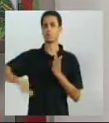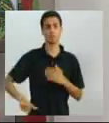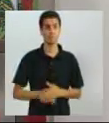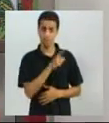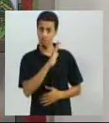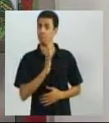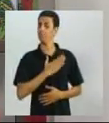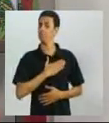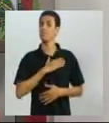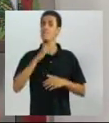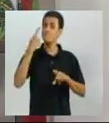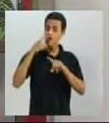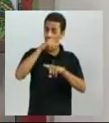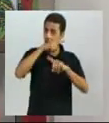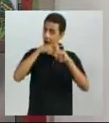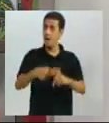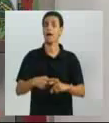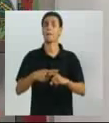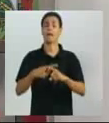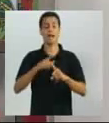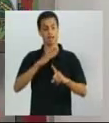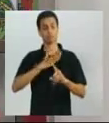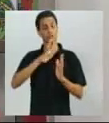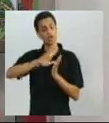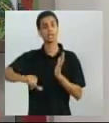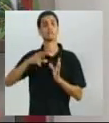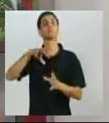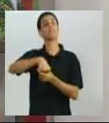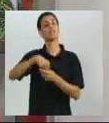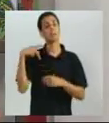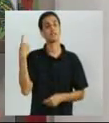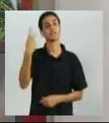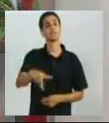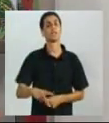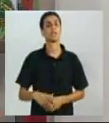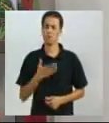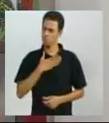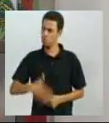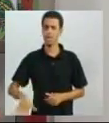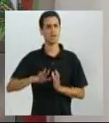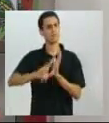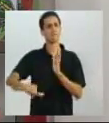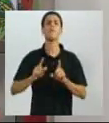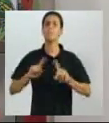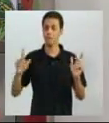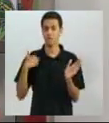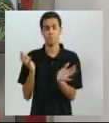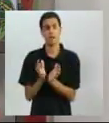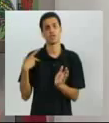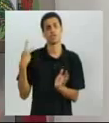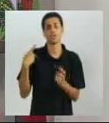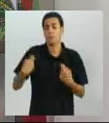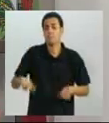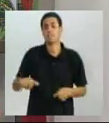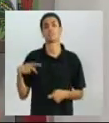Brasil. Eles não têm capacidade de ver o próprio rabo. Não gosto disso, não quero isso, mas sou de um partido, preciso de um partido para estar